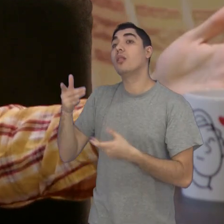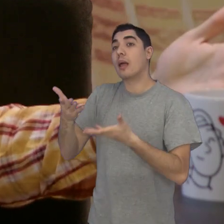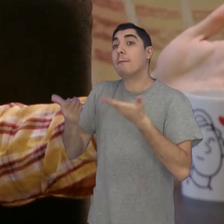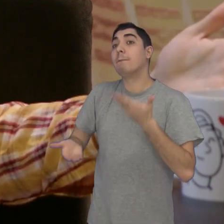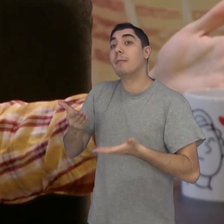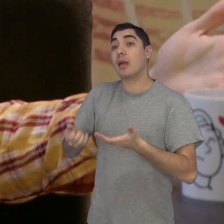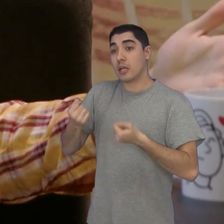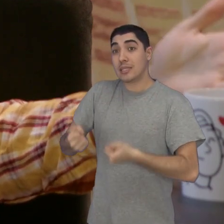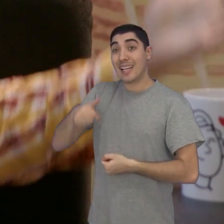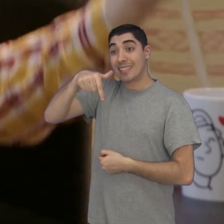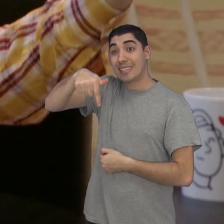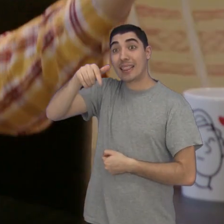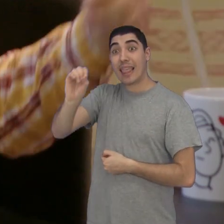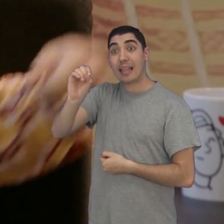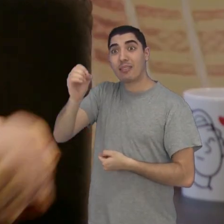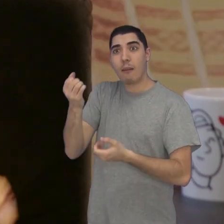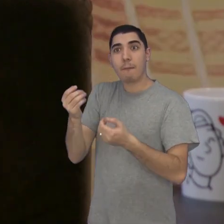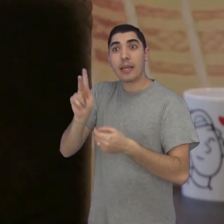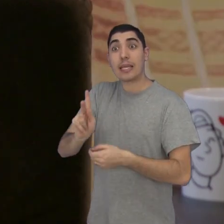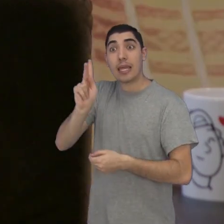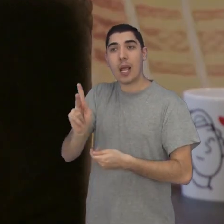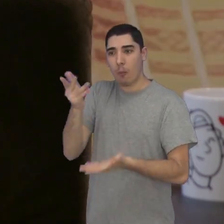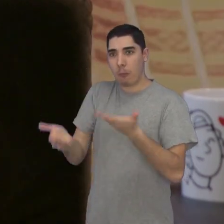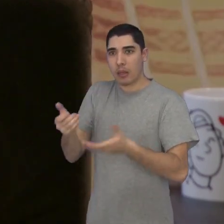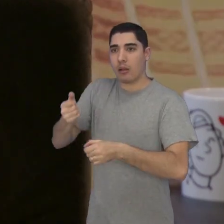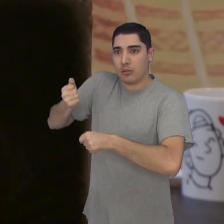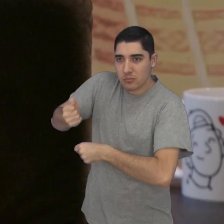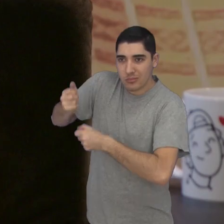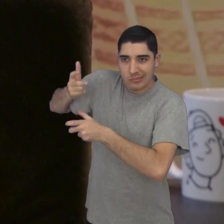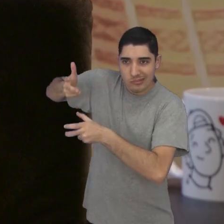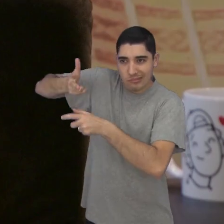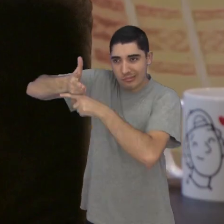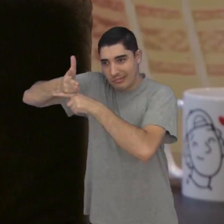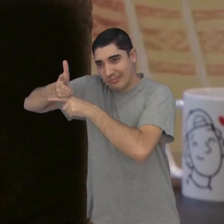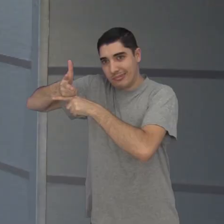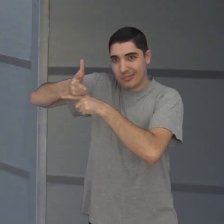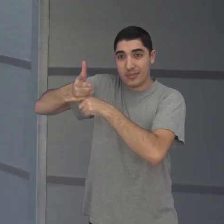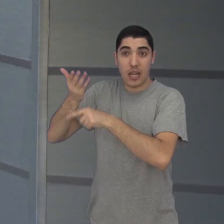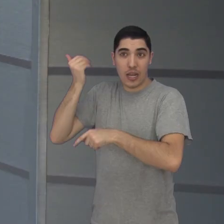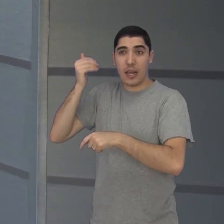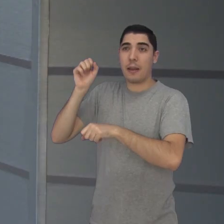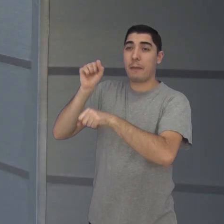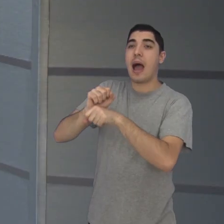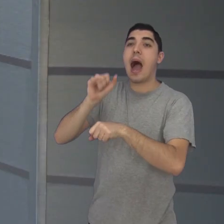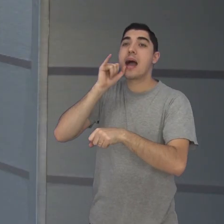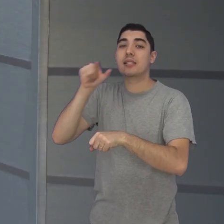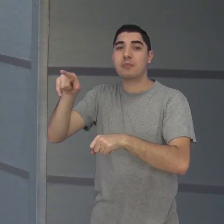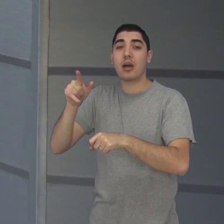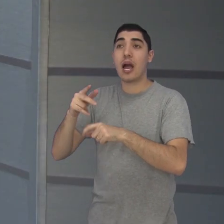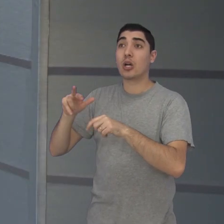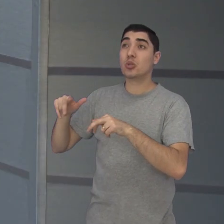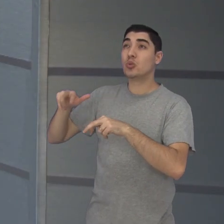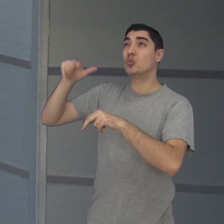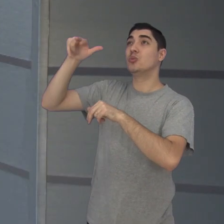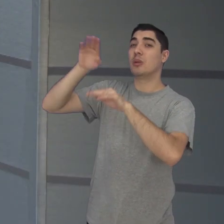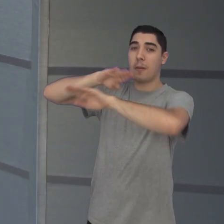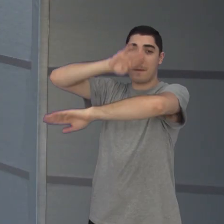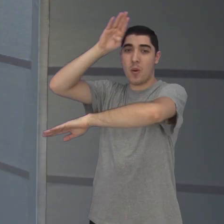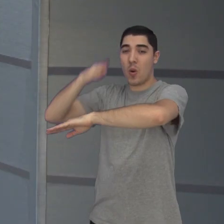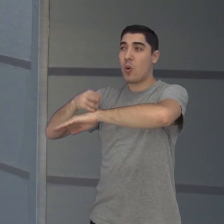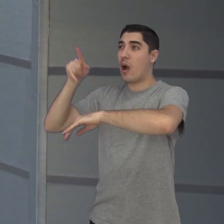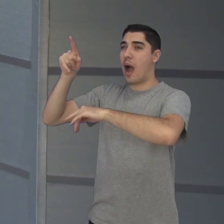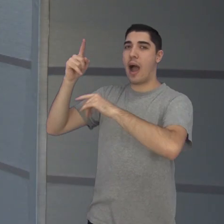operador. Imagina você numa fazenda, aí chovia. Debaixo do sol. Sol e chuva. Para a gravação, subiu o morro,